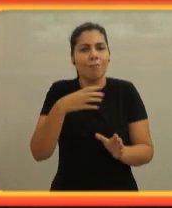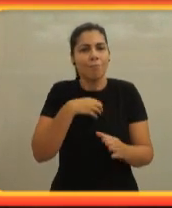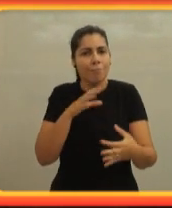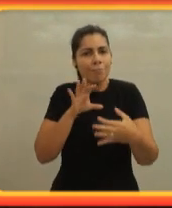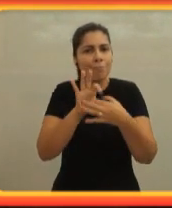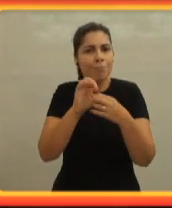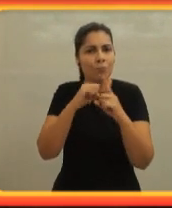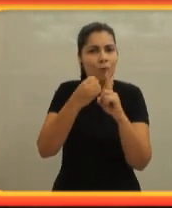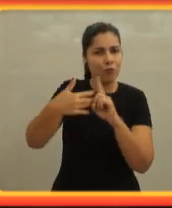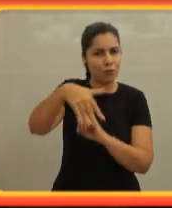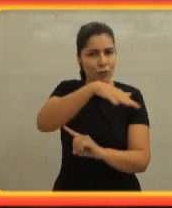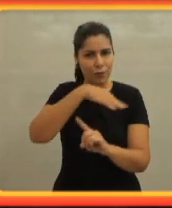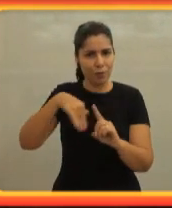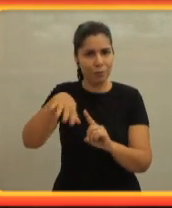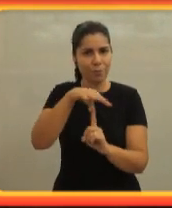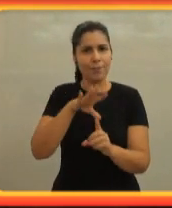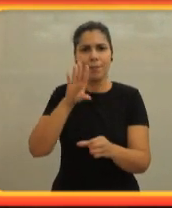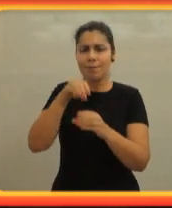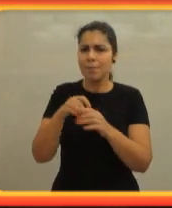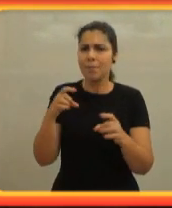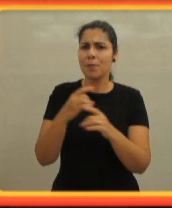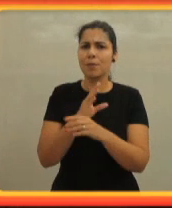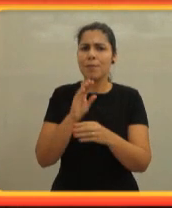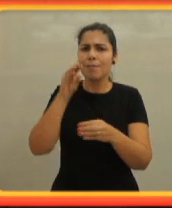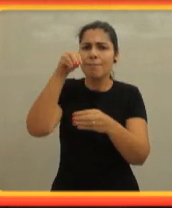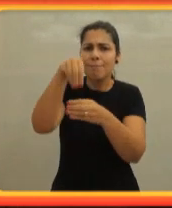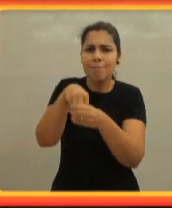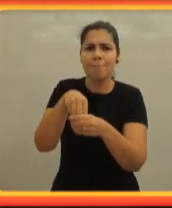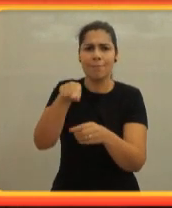nessa data, pois precisam ser treinados adequadamente.